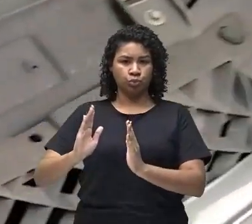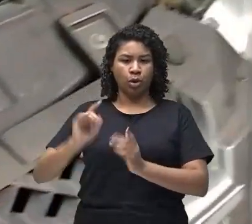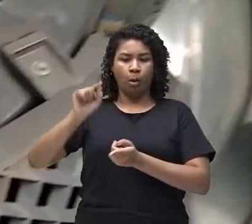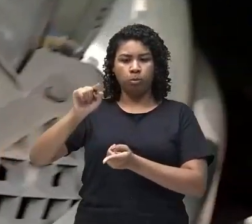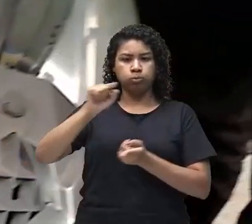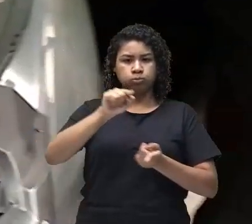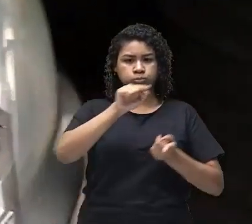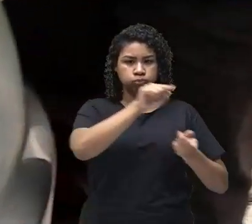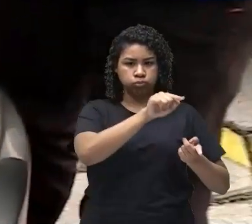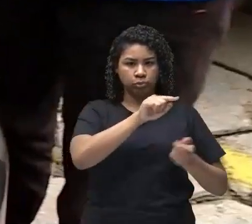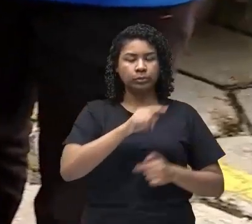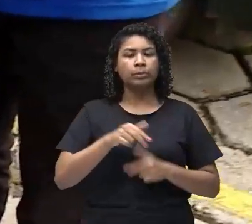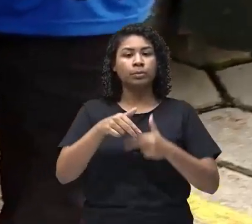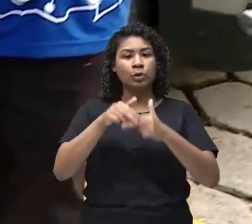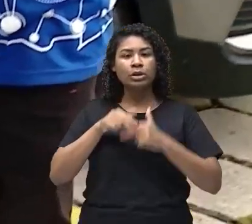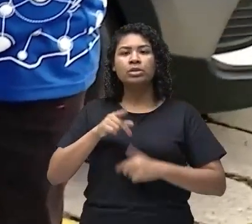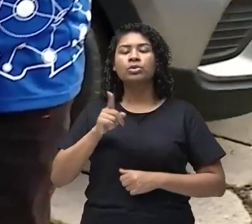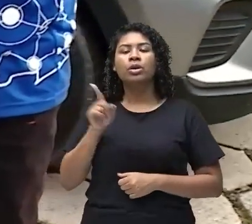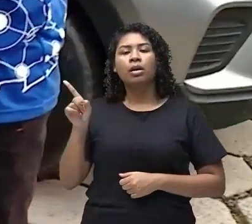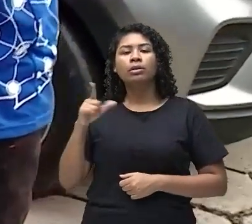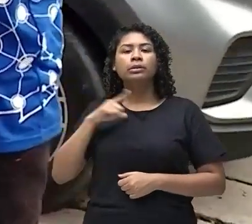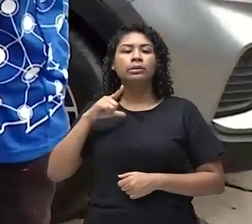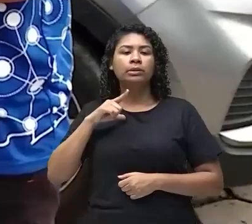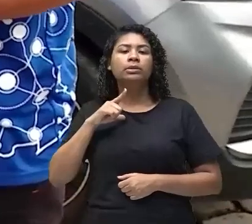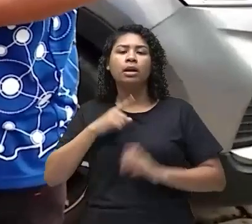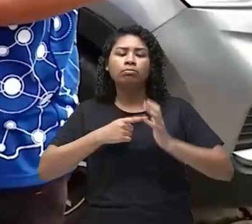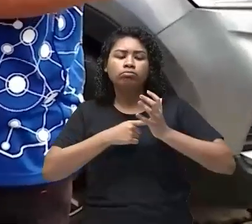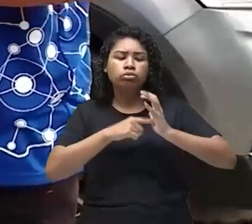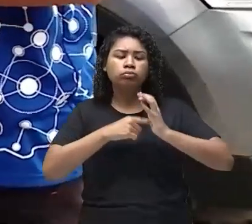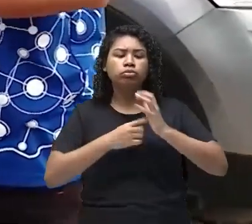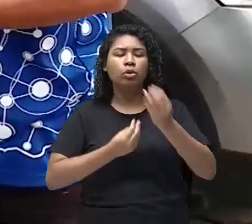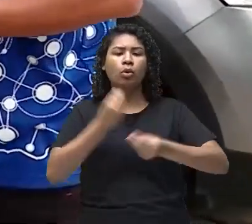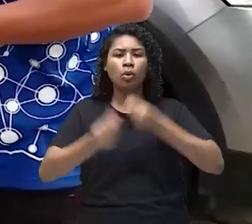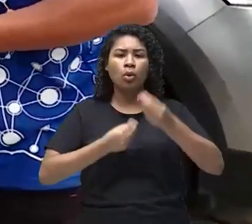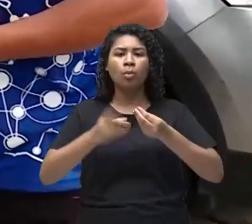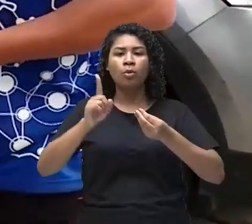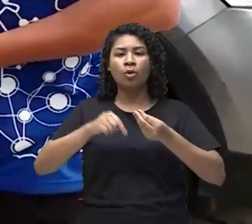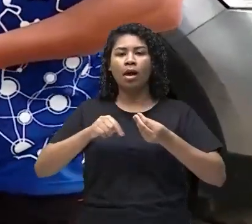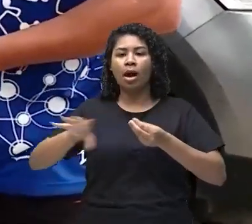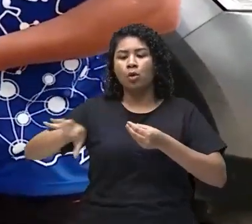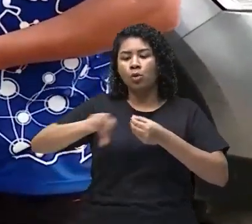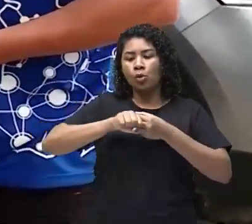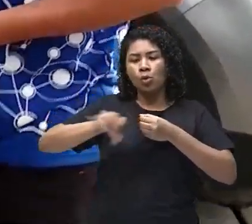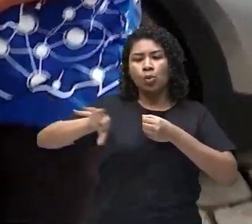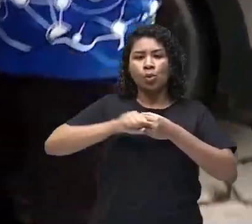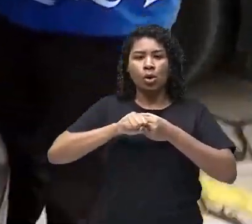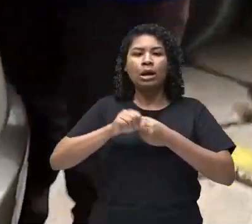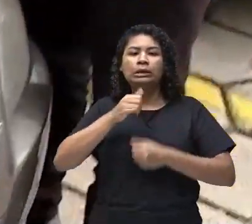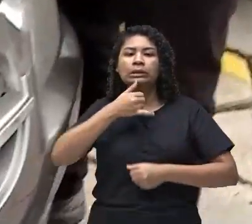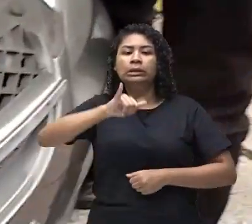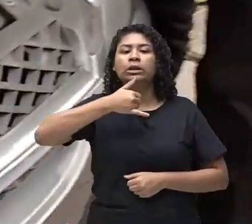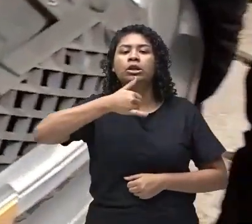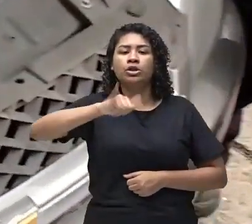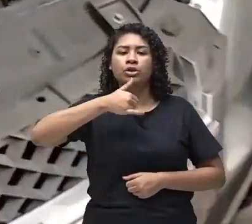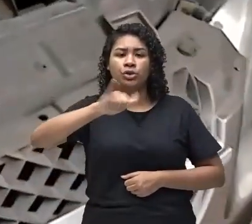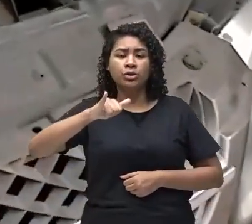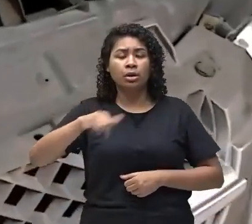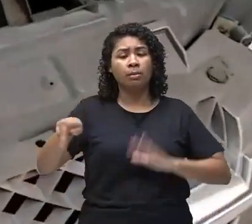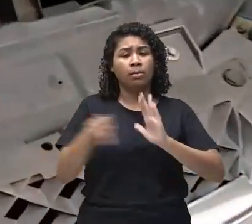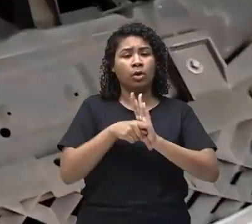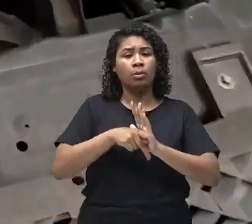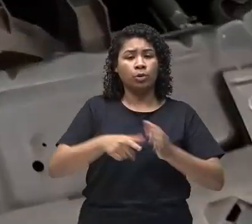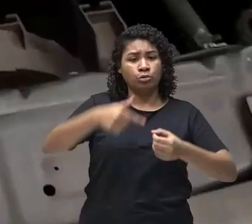com a energia química que ele retira da Explosão do combustível e do ar